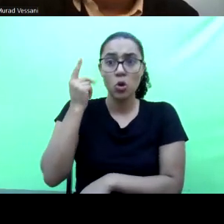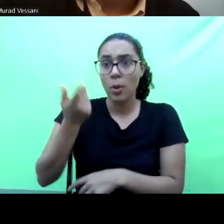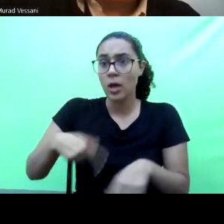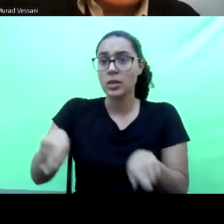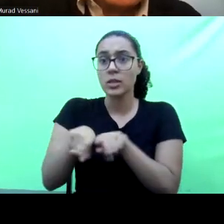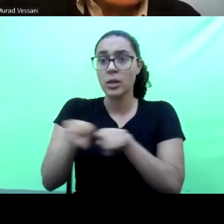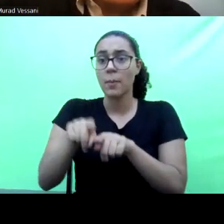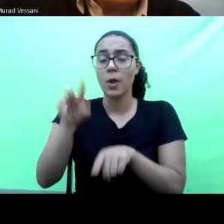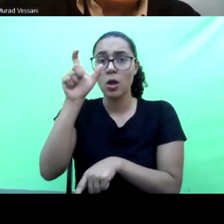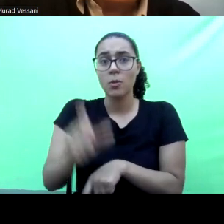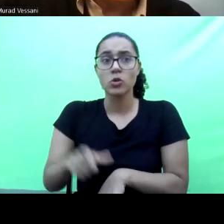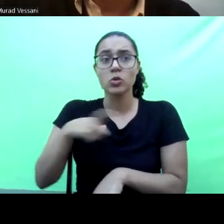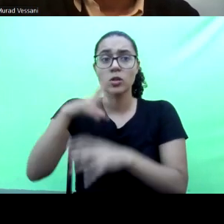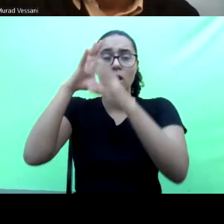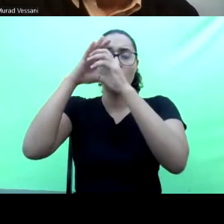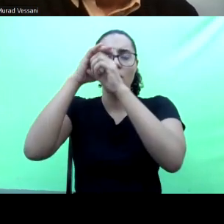glaucoma.